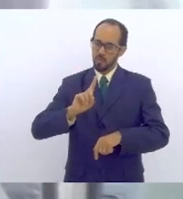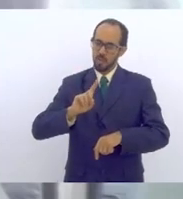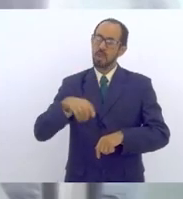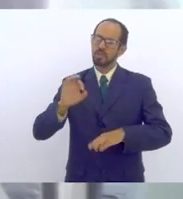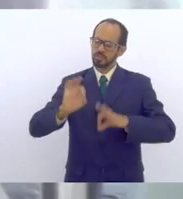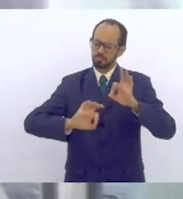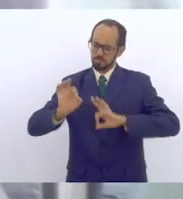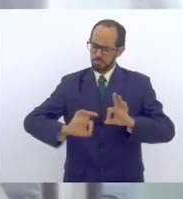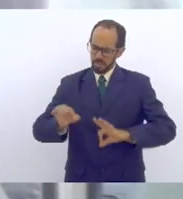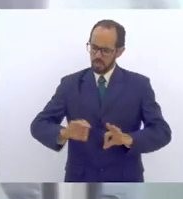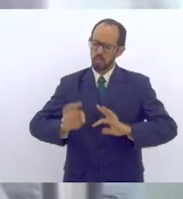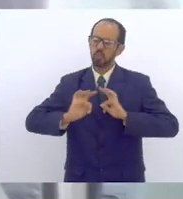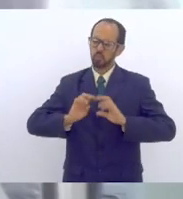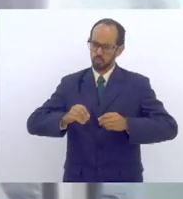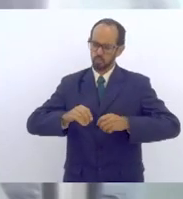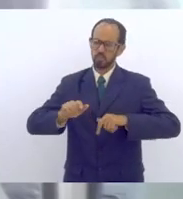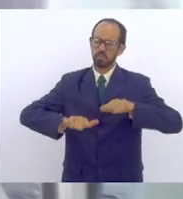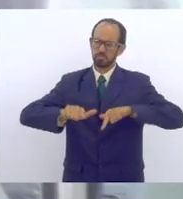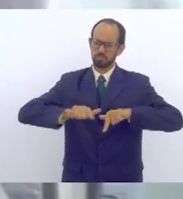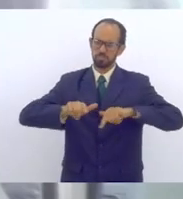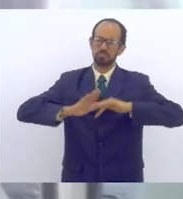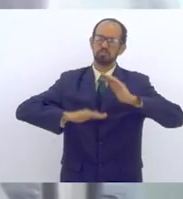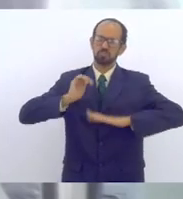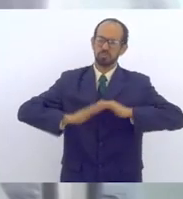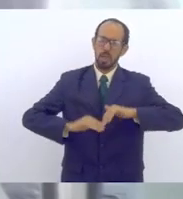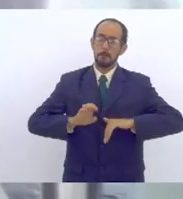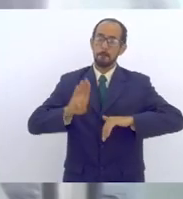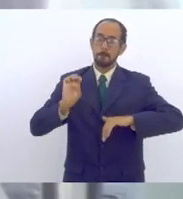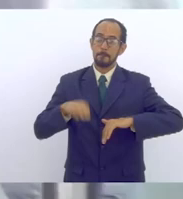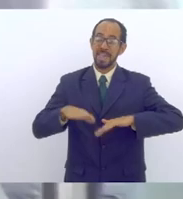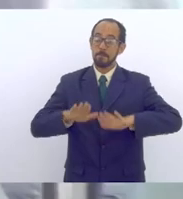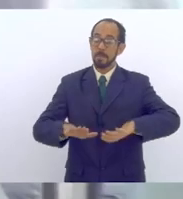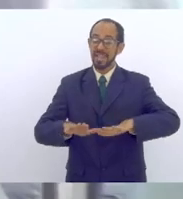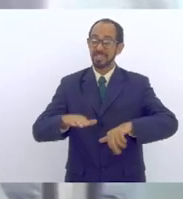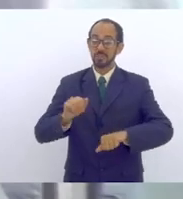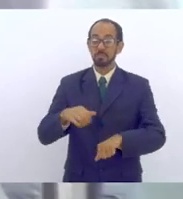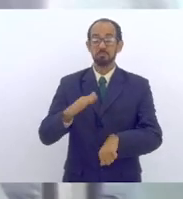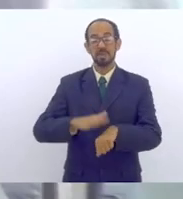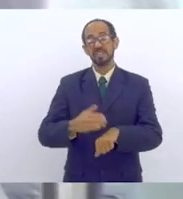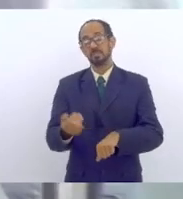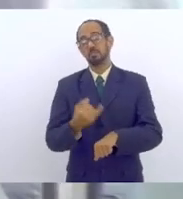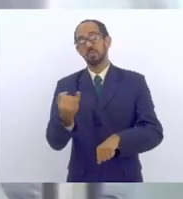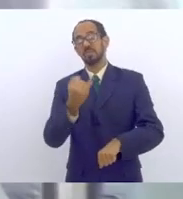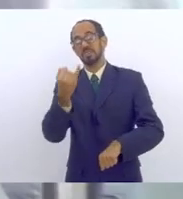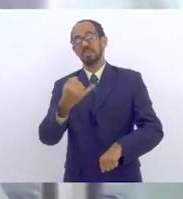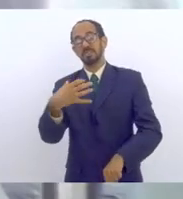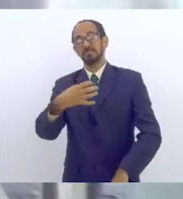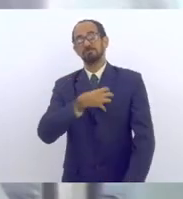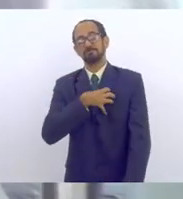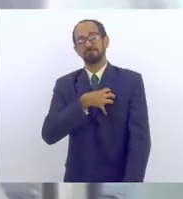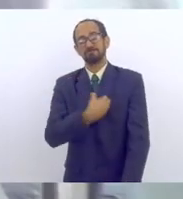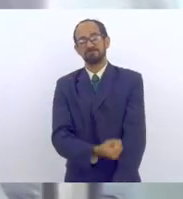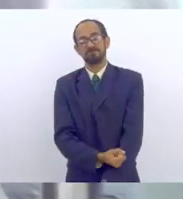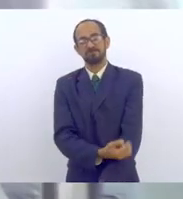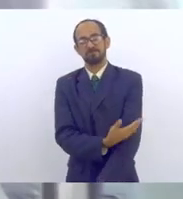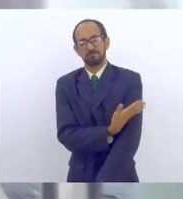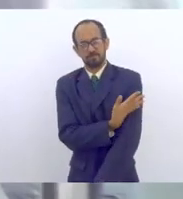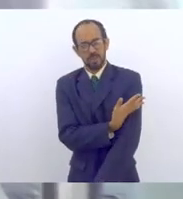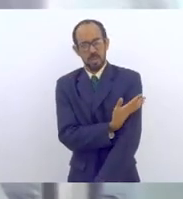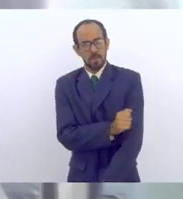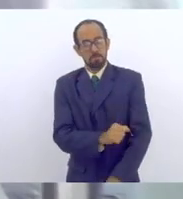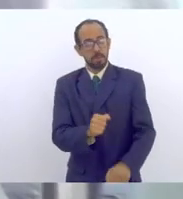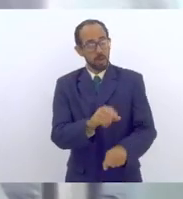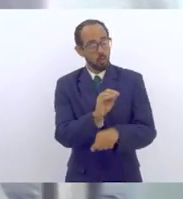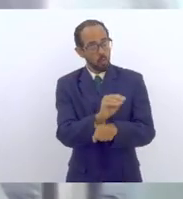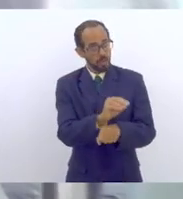para fazer a coisa pública Mas o mais importante é a sensibilidade para cuidar das pessoas que mais precisa você tem que